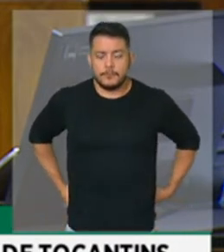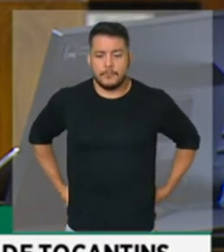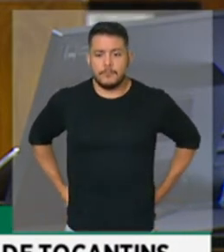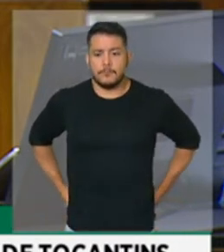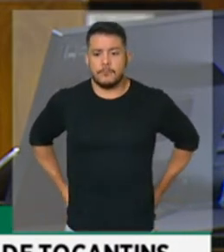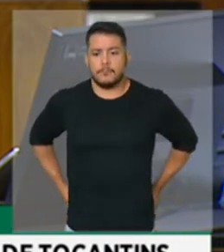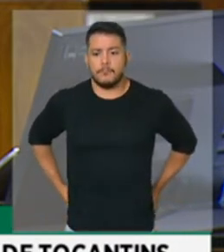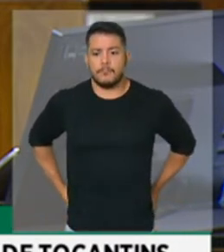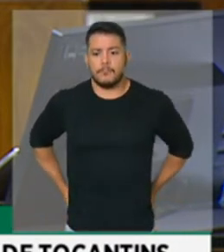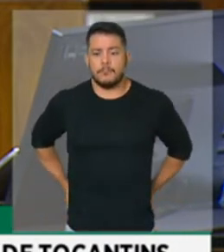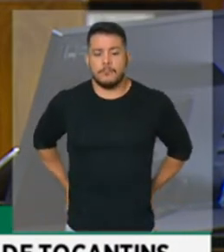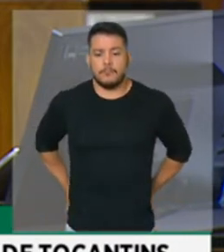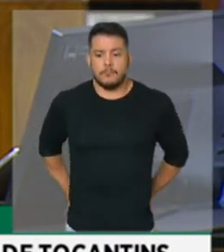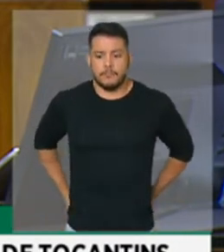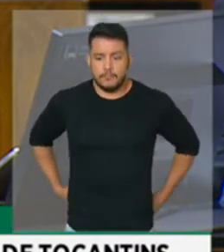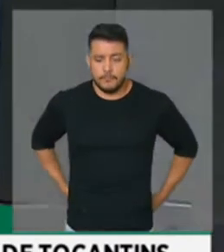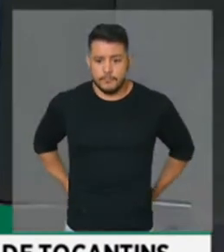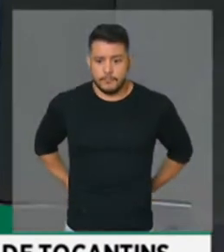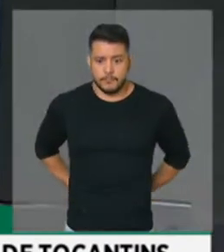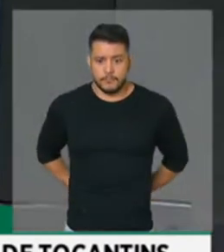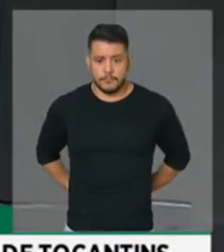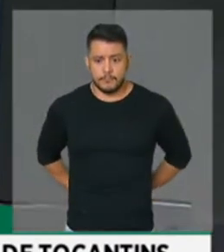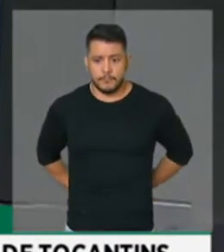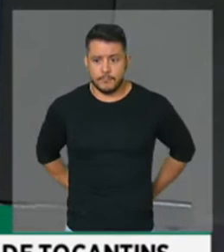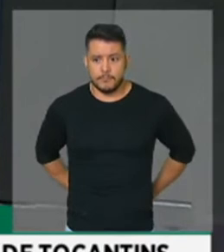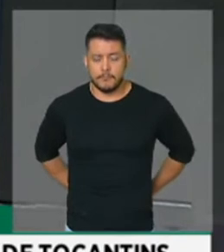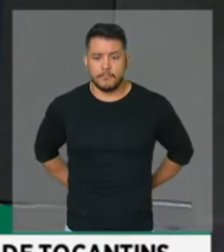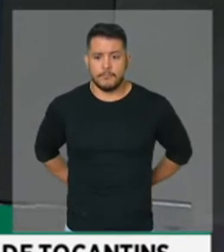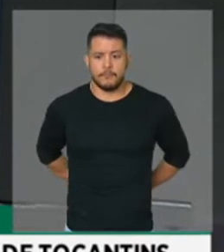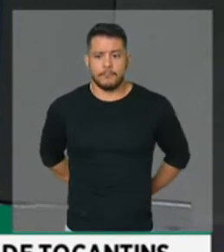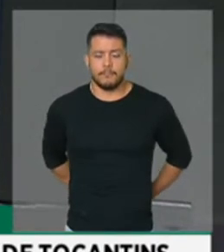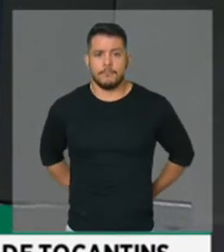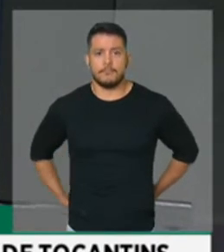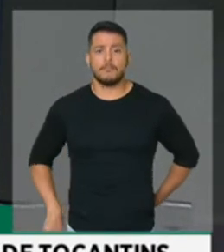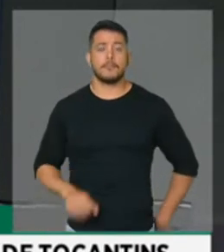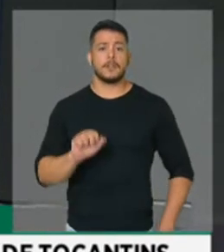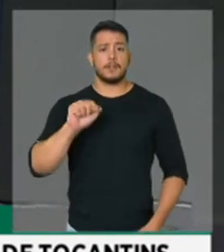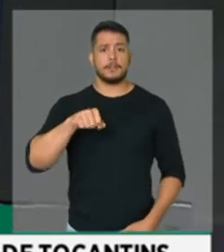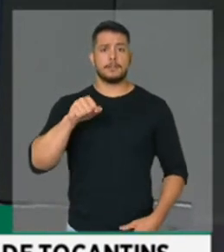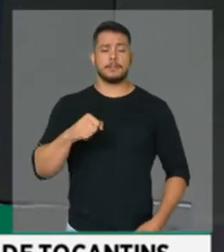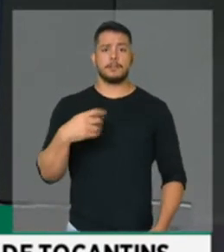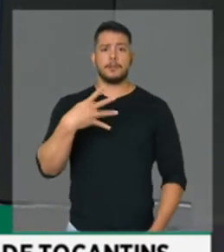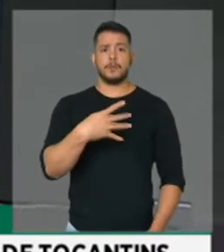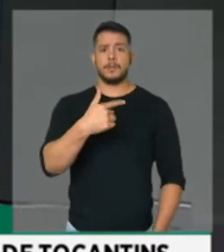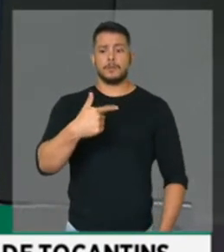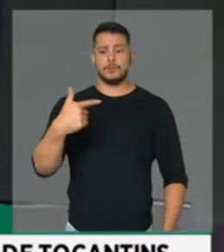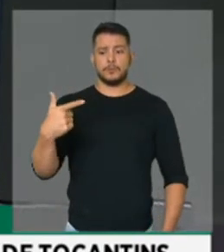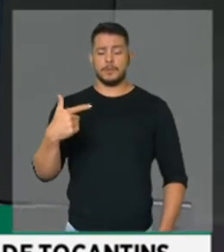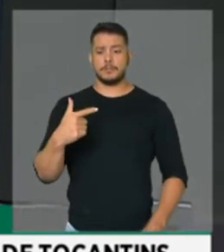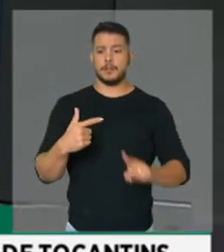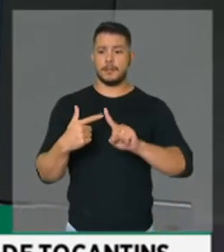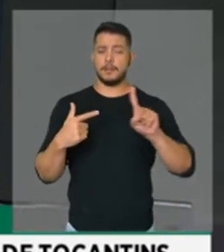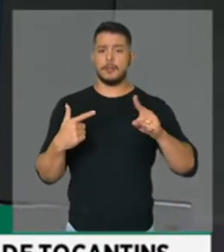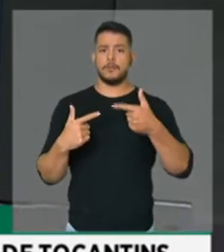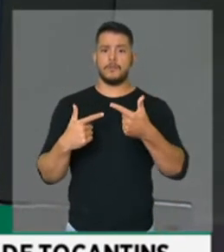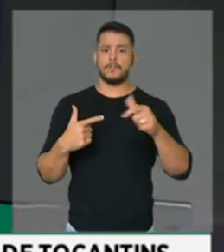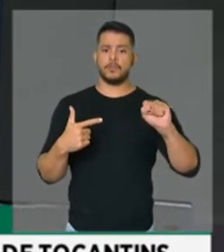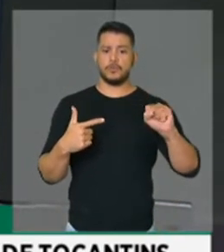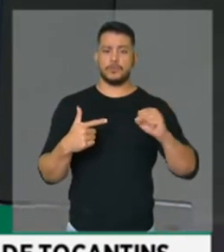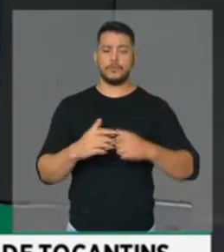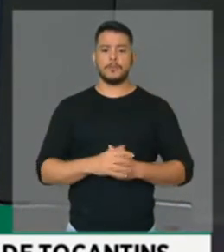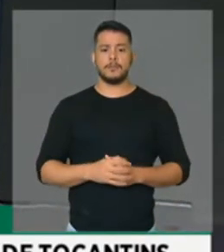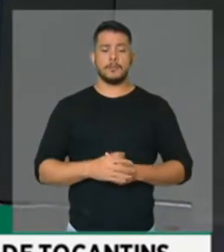Solidariedade. Pois não, só um minutinho. Sim, 422, não, 28.